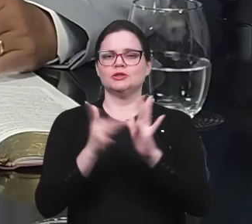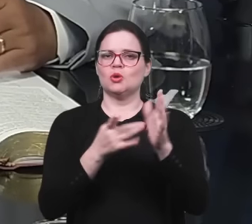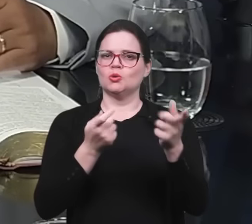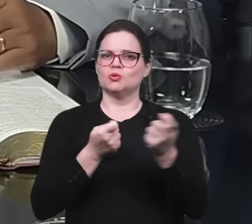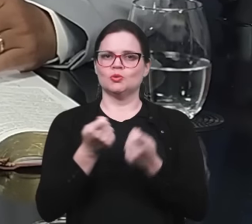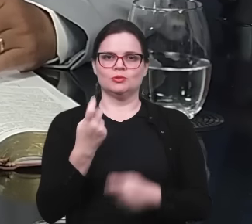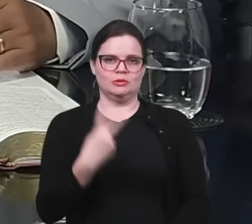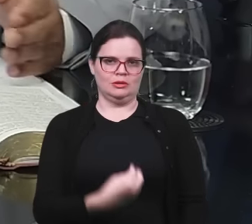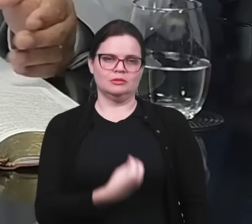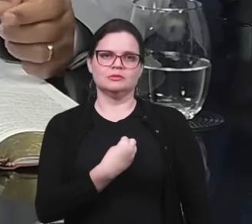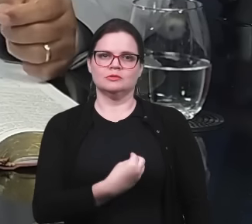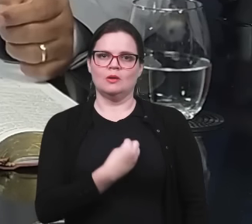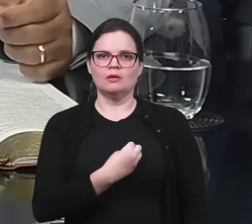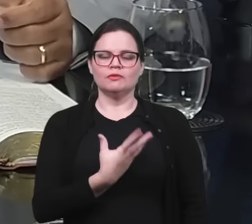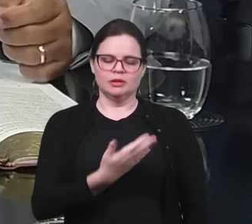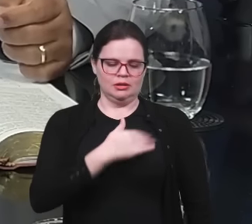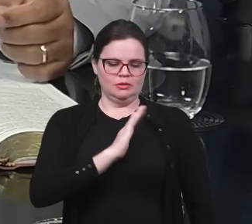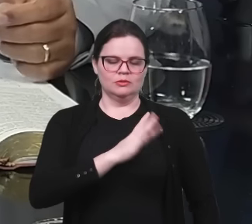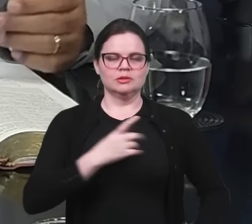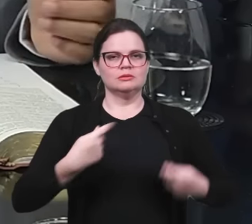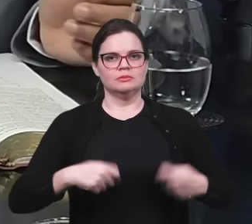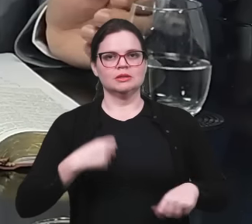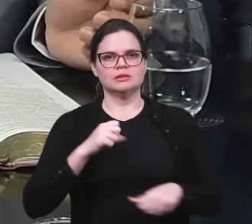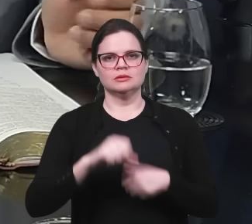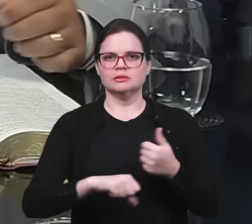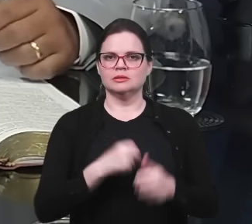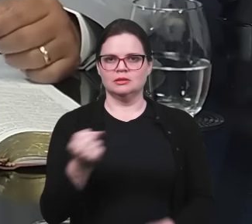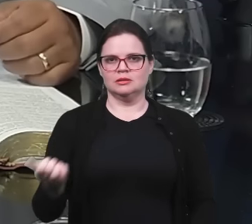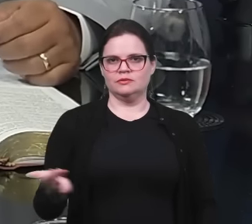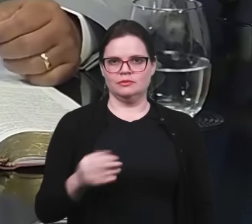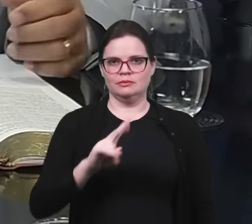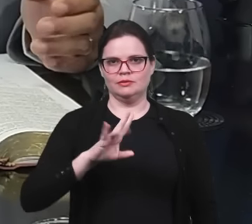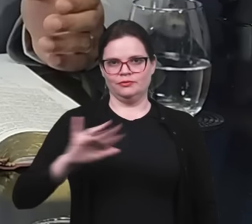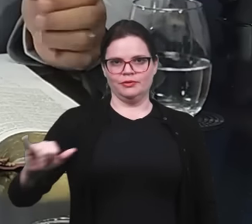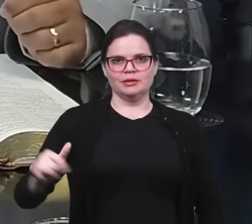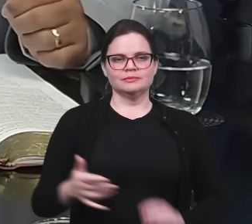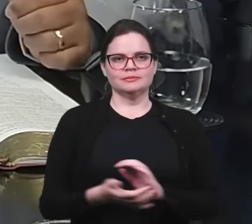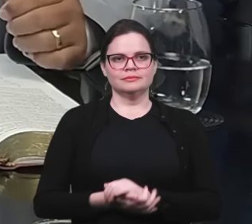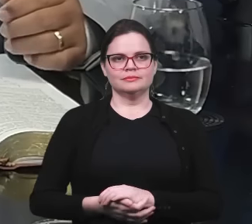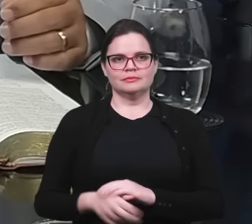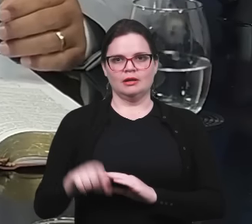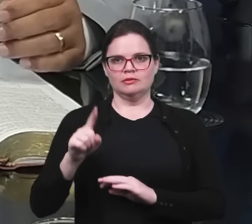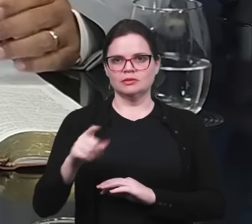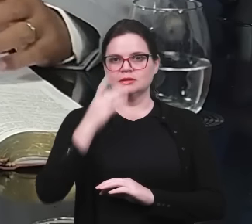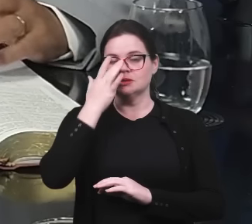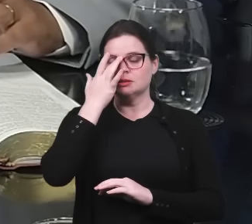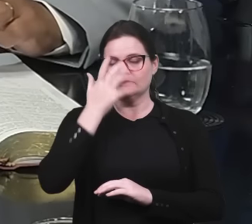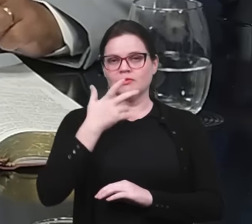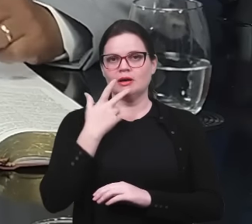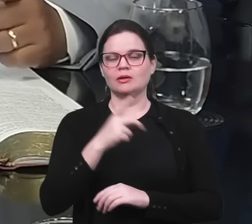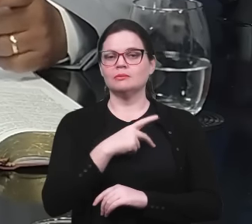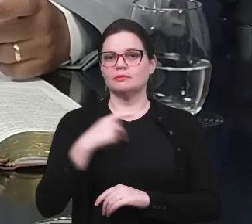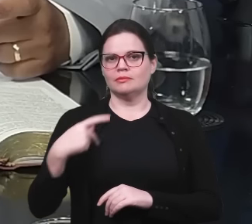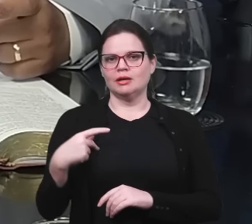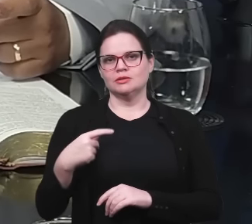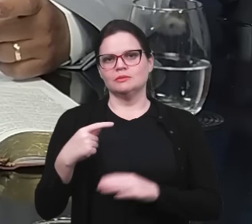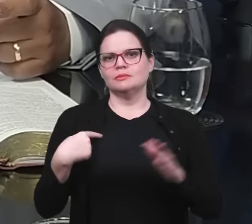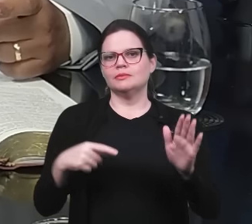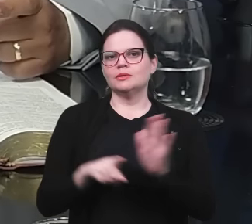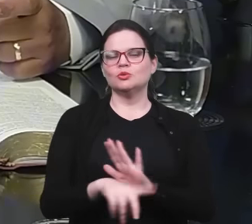vida, né? Então tudo vai mudar. Então você falou, o pastor Kleber até perguntou, o que